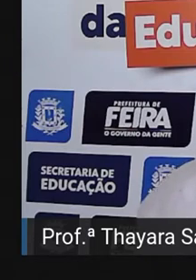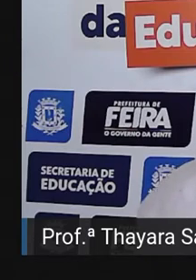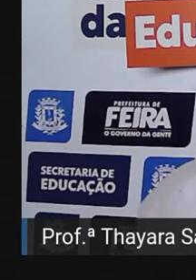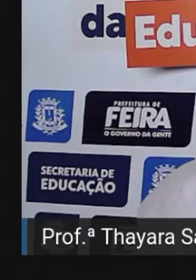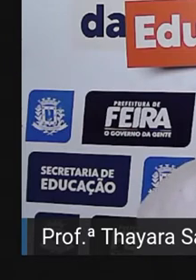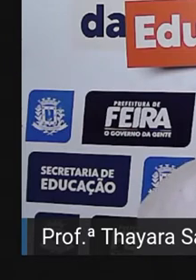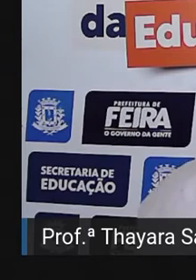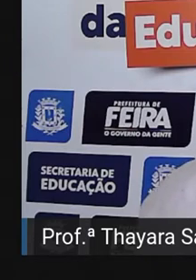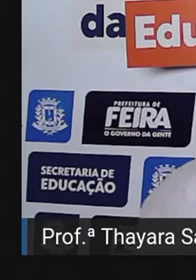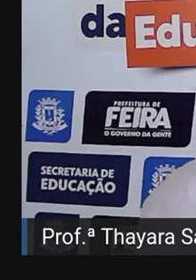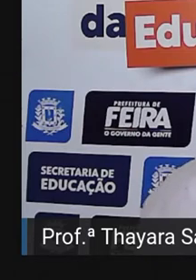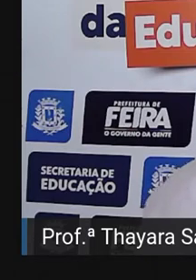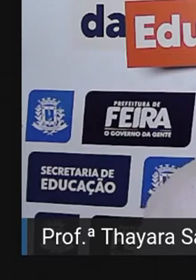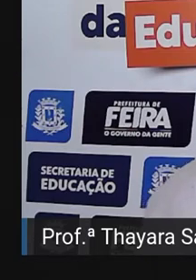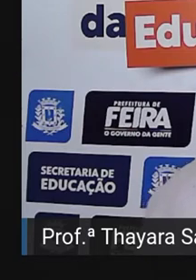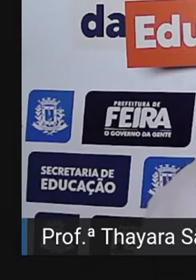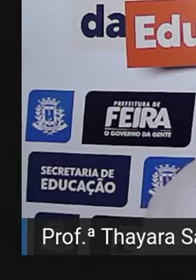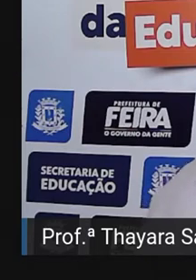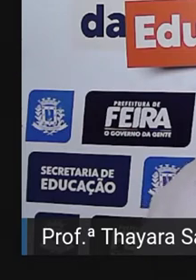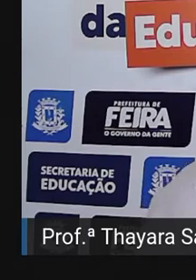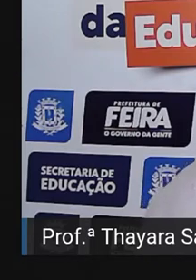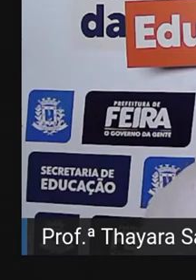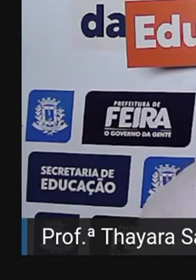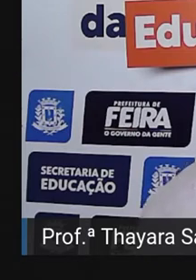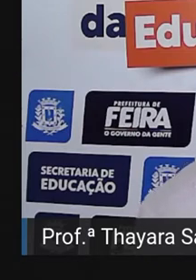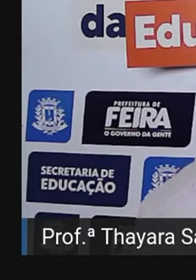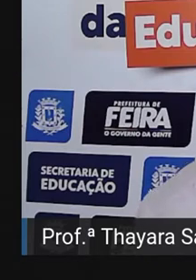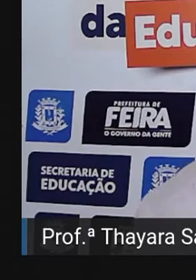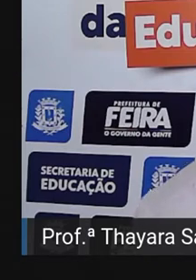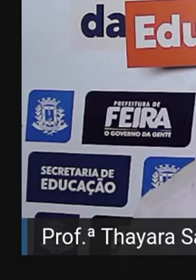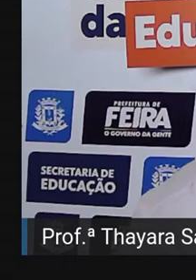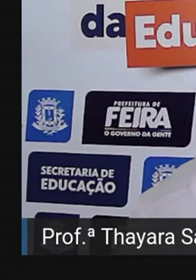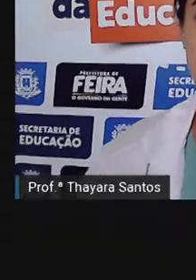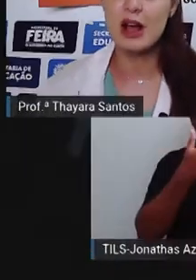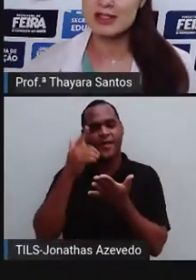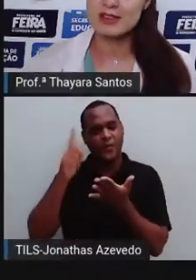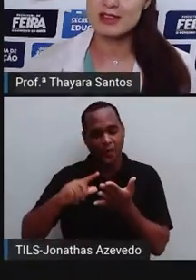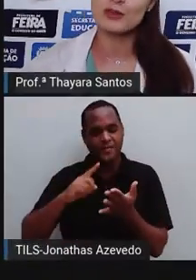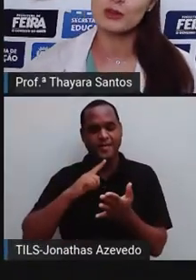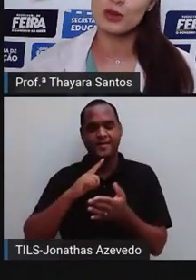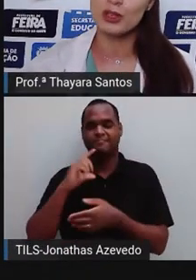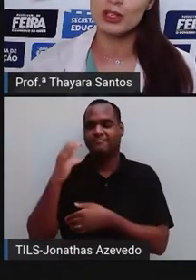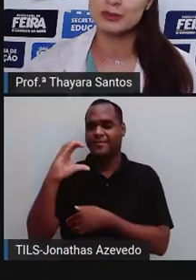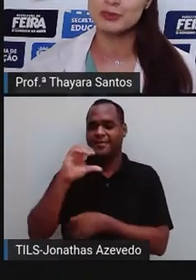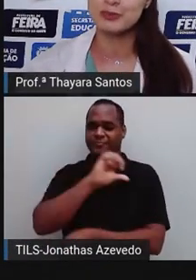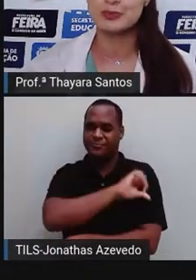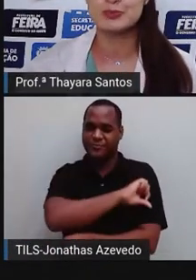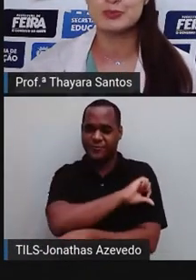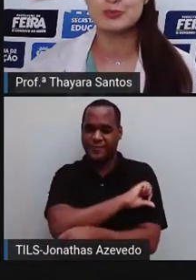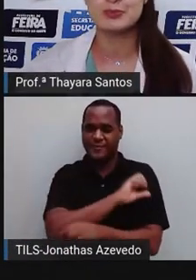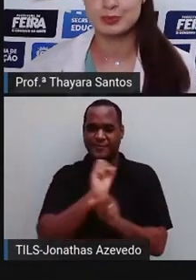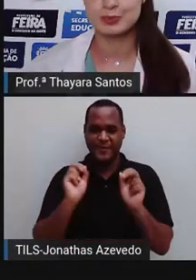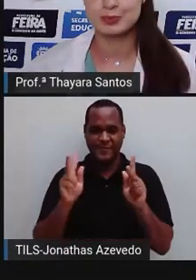participação do nosso intérprete, o Jonathan. Vamos lá, começar mais uma aula de ciências do nono ano.